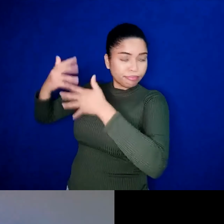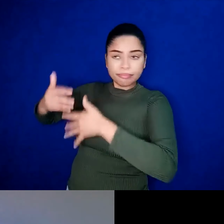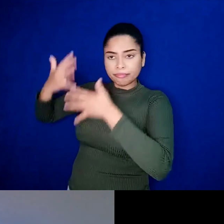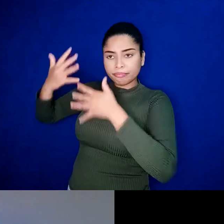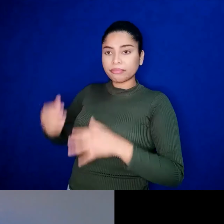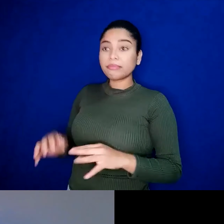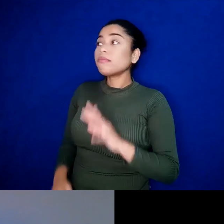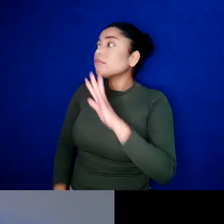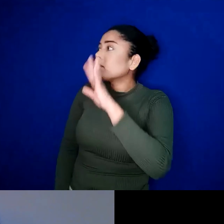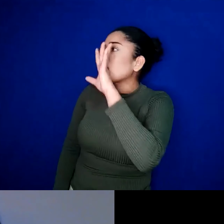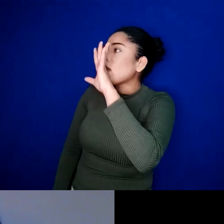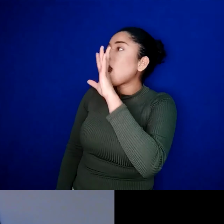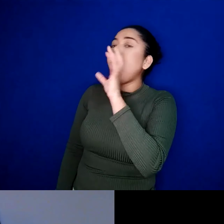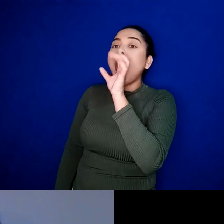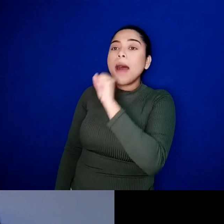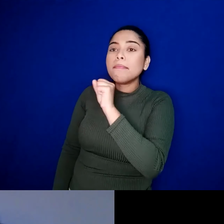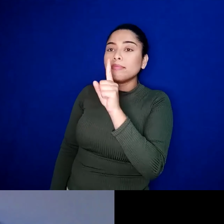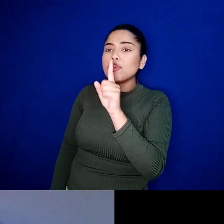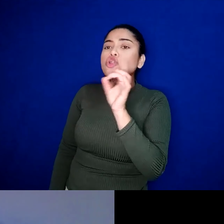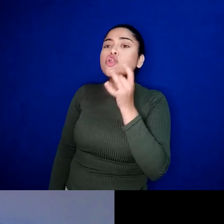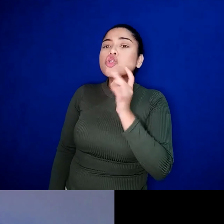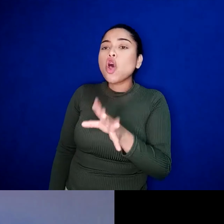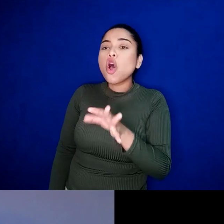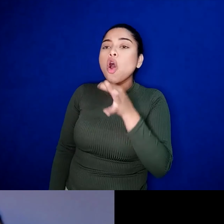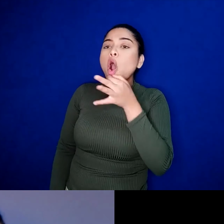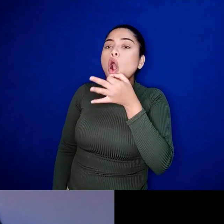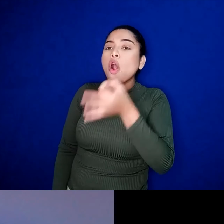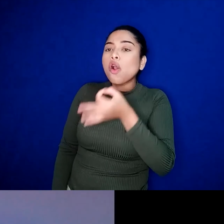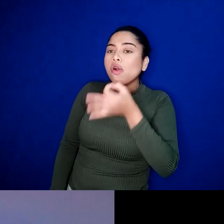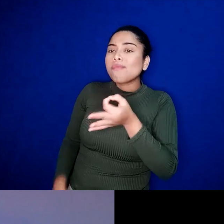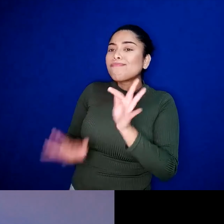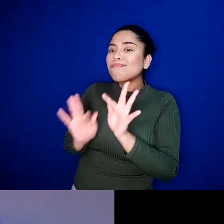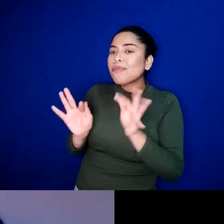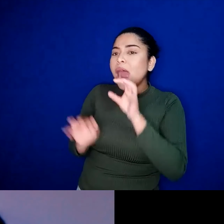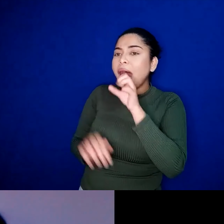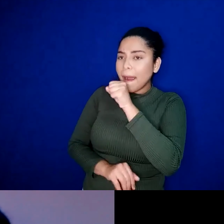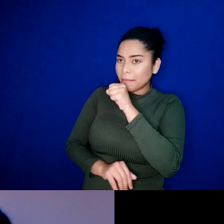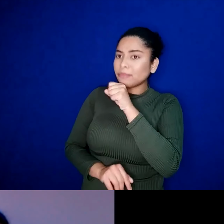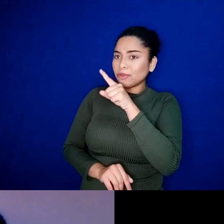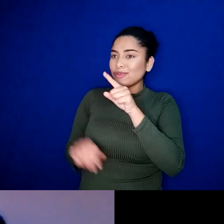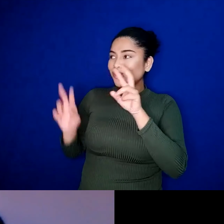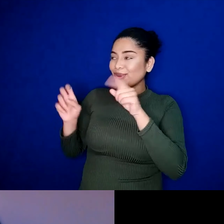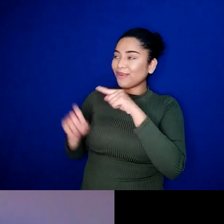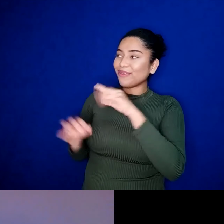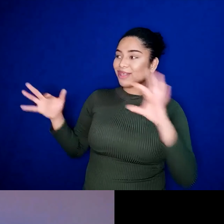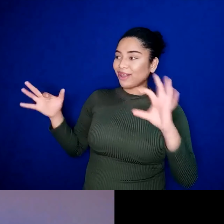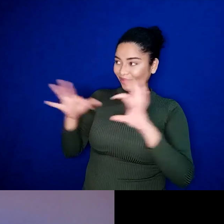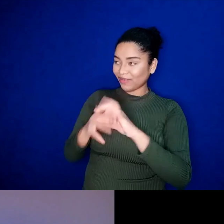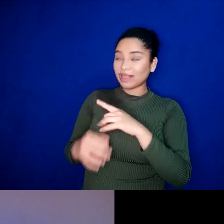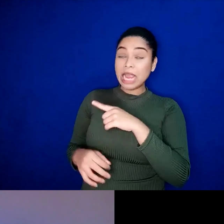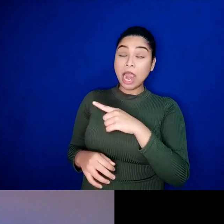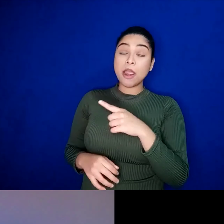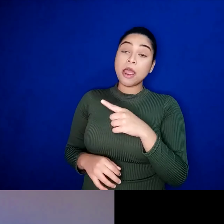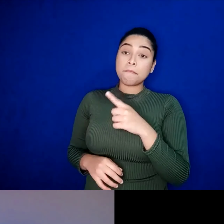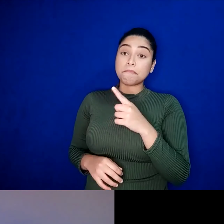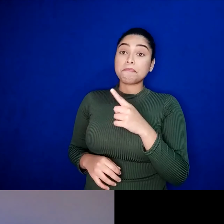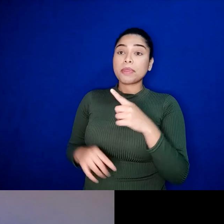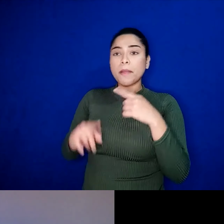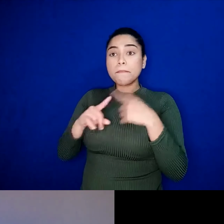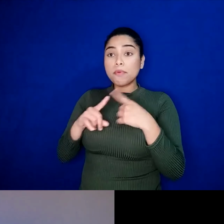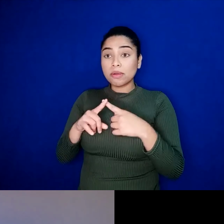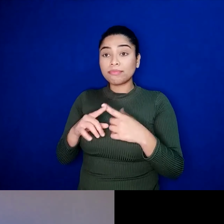rápida assim só para fazer um comentário dessa dessa questão que você que você associou é porque